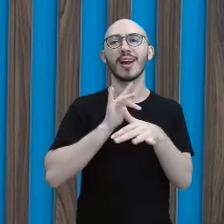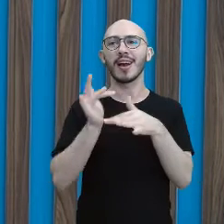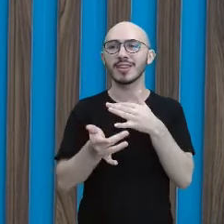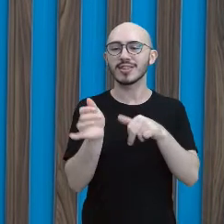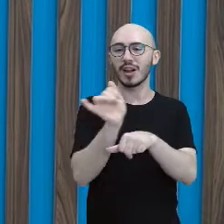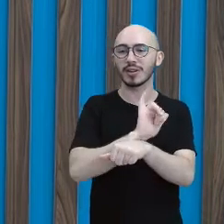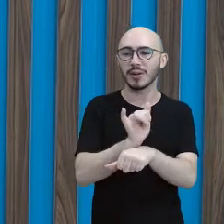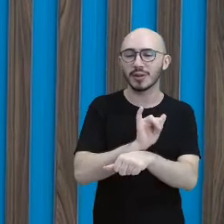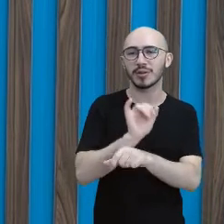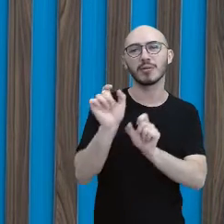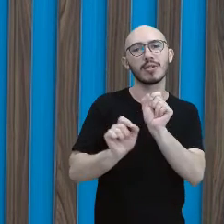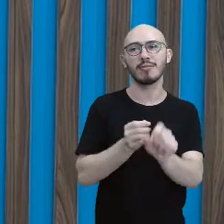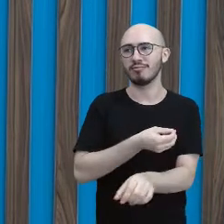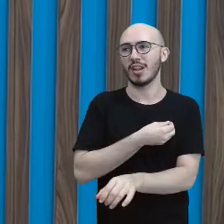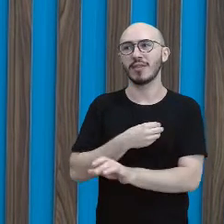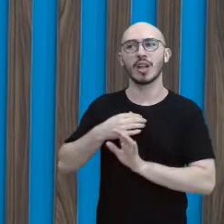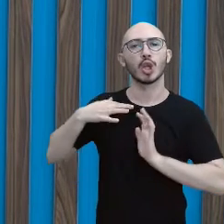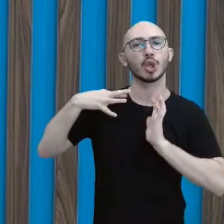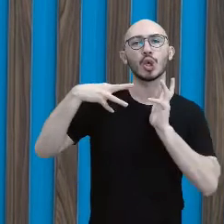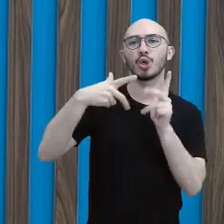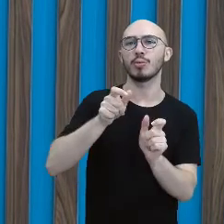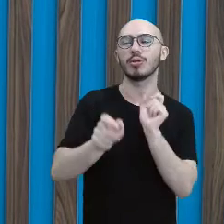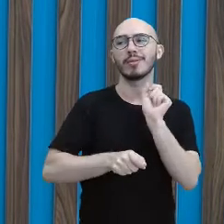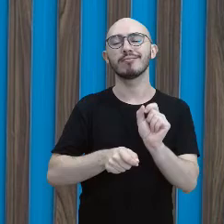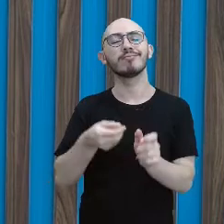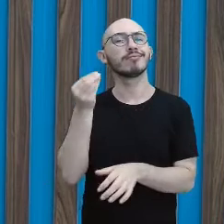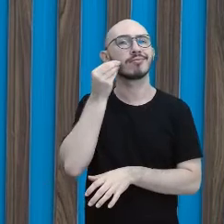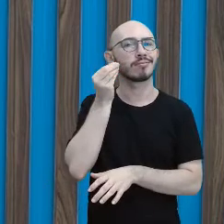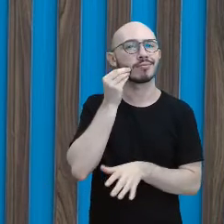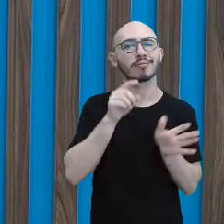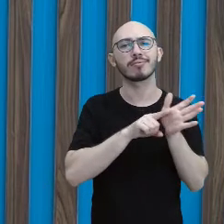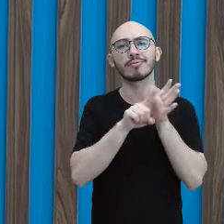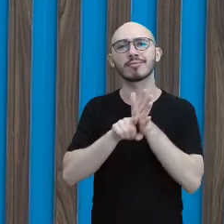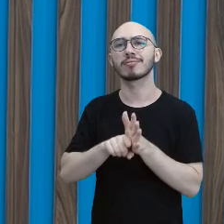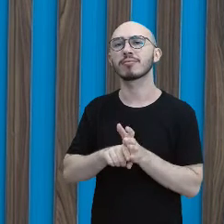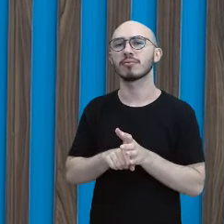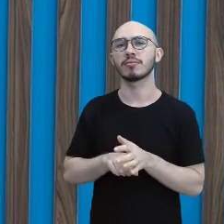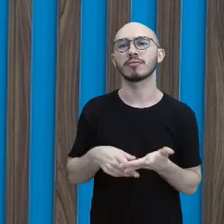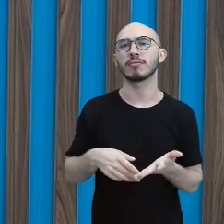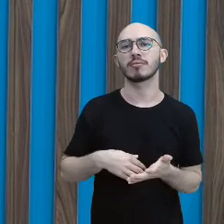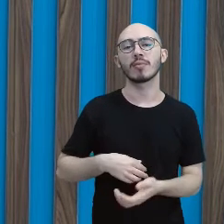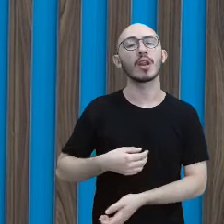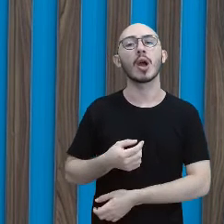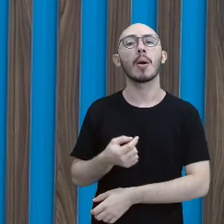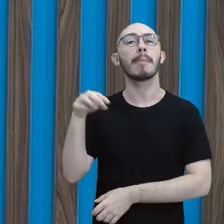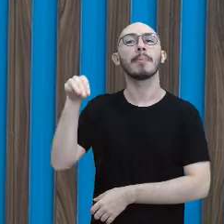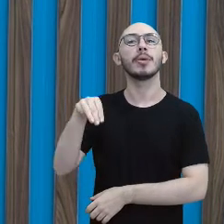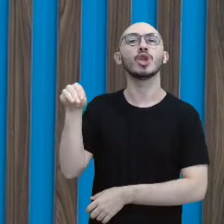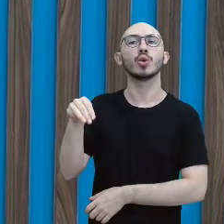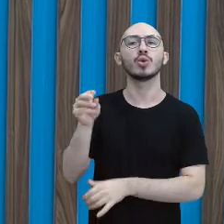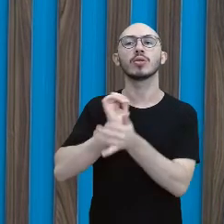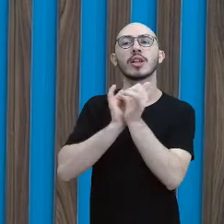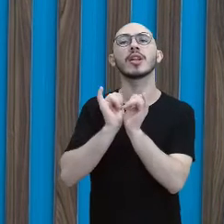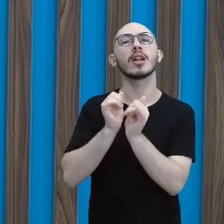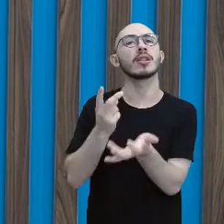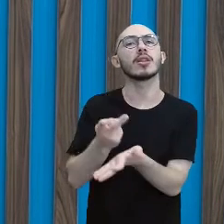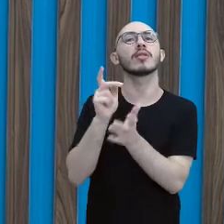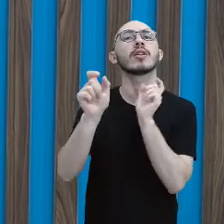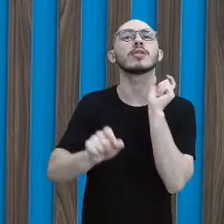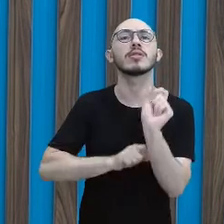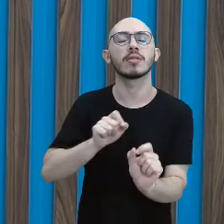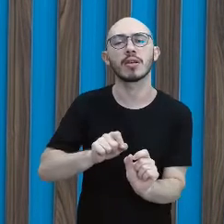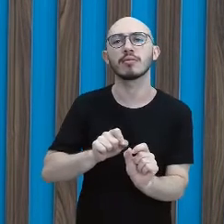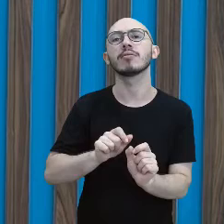né, que mexe com a vida de todo mundo, e daí busquei, ó, o que acontece a cada minuto na internet. Se você buscar essa informação, tem